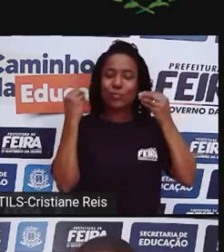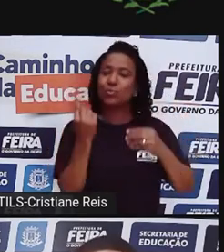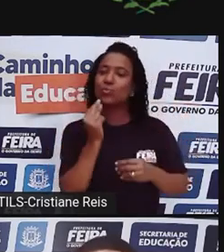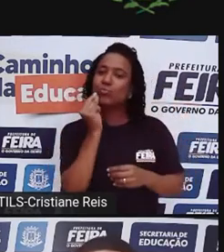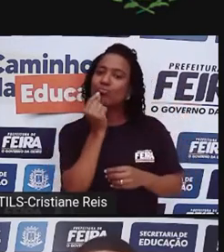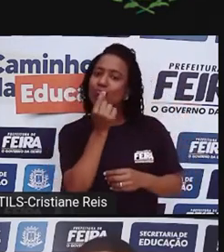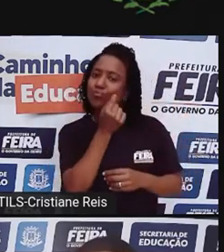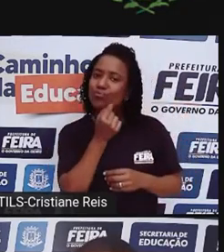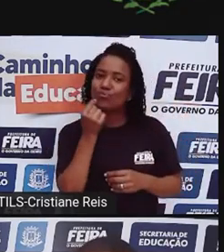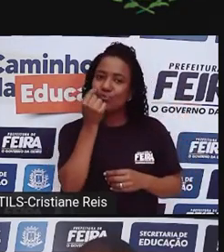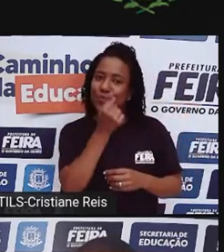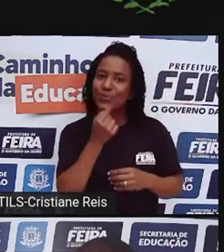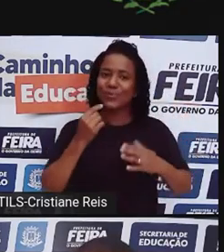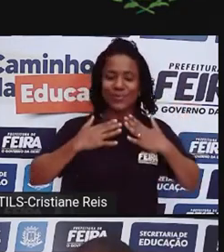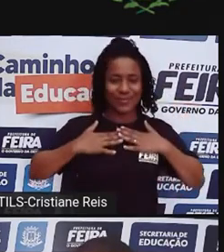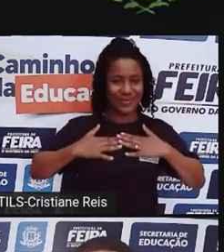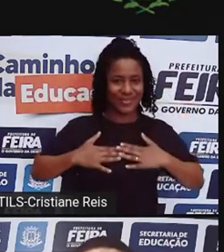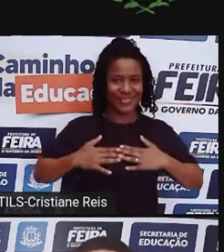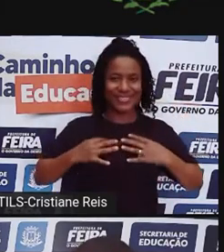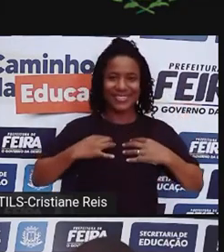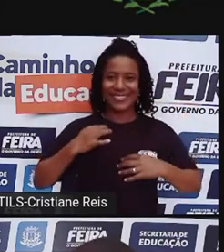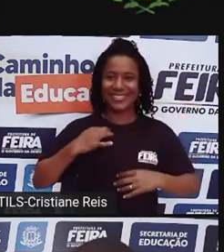vermelho e blusa vermelha.